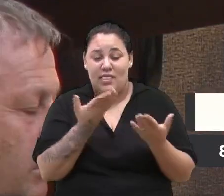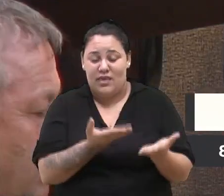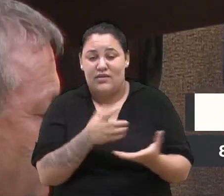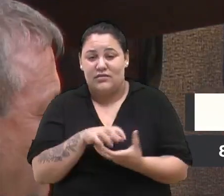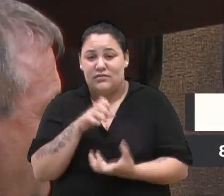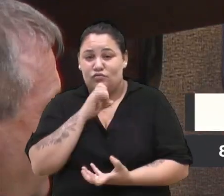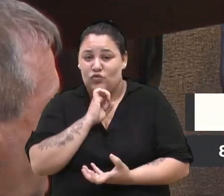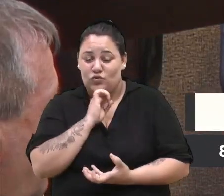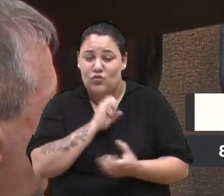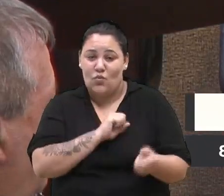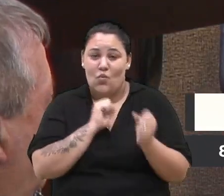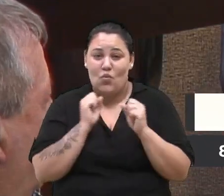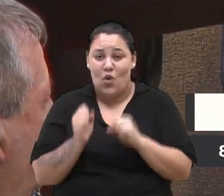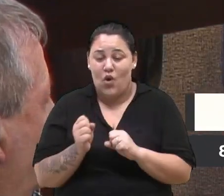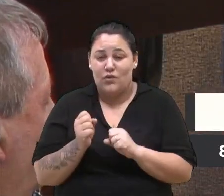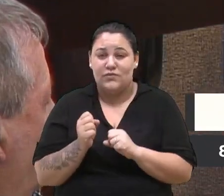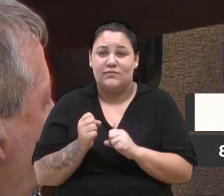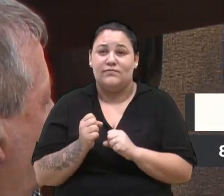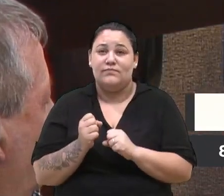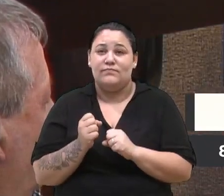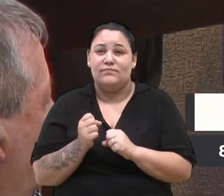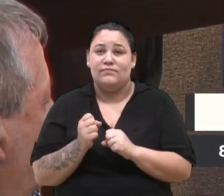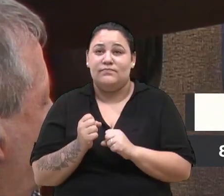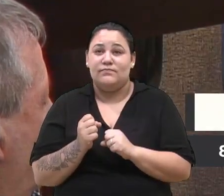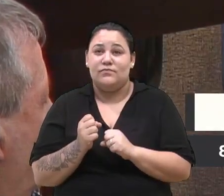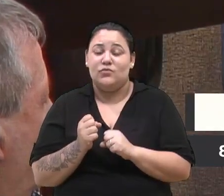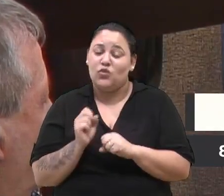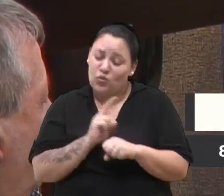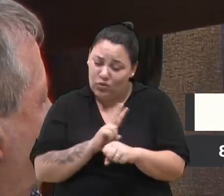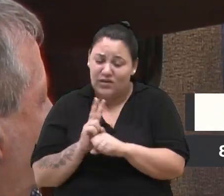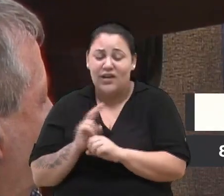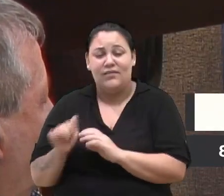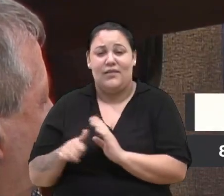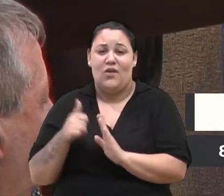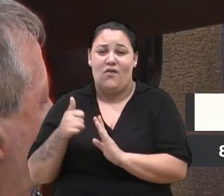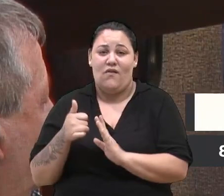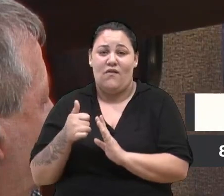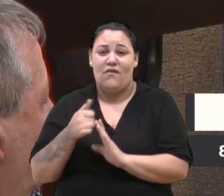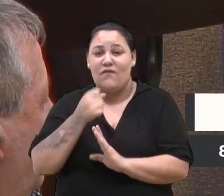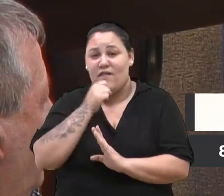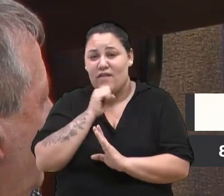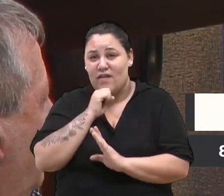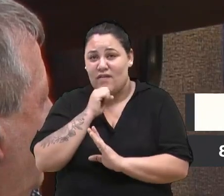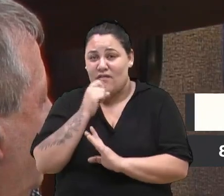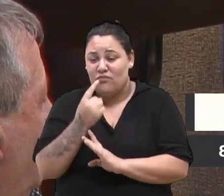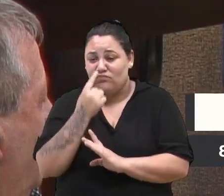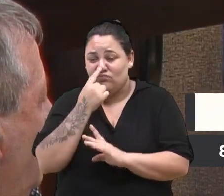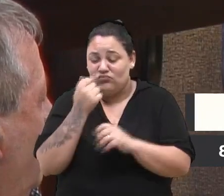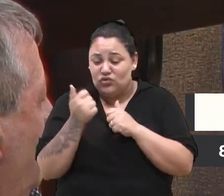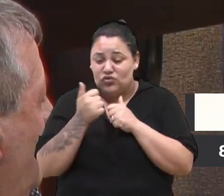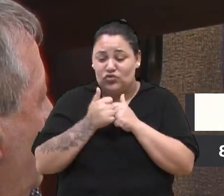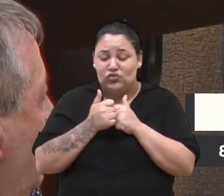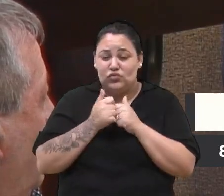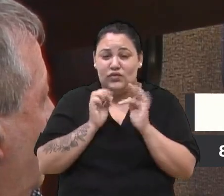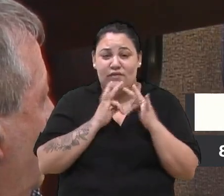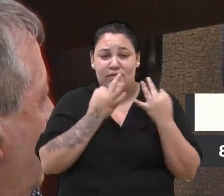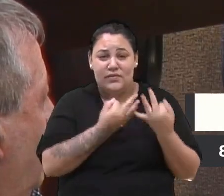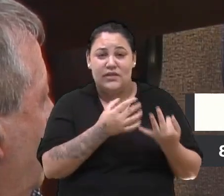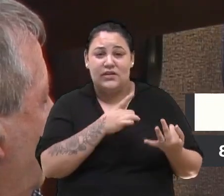uma condição de que este idoso próximo da família tenha, de